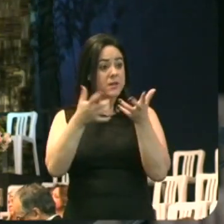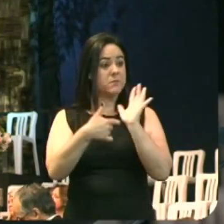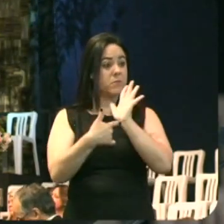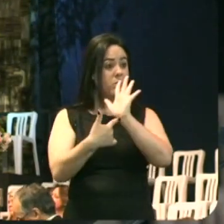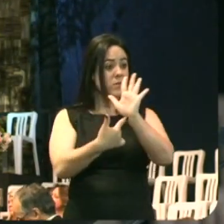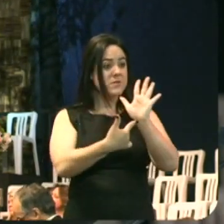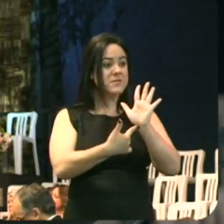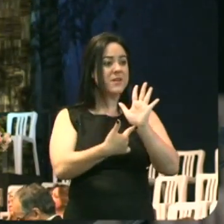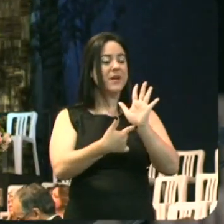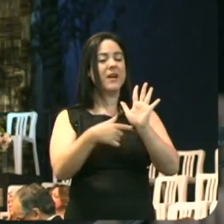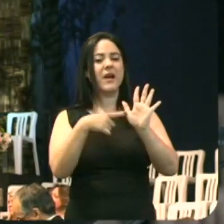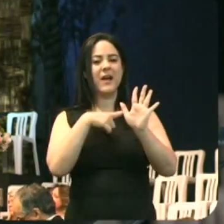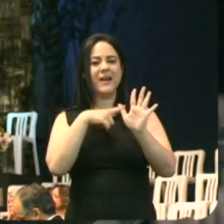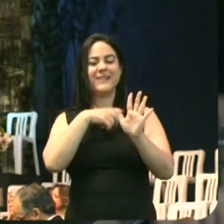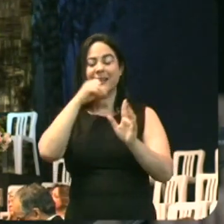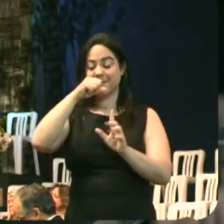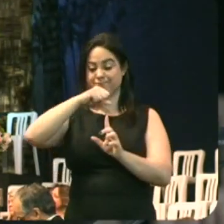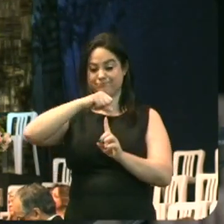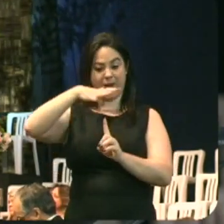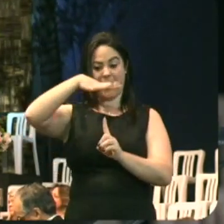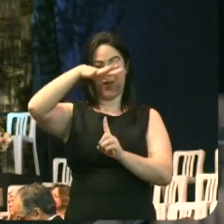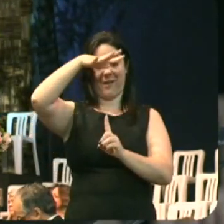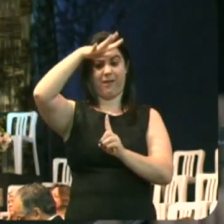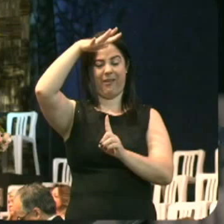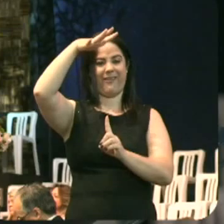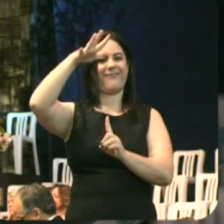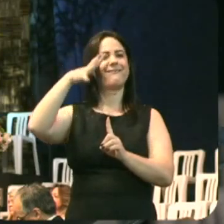um lampejo de luz brilhar.